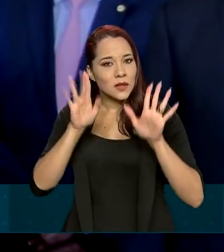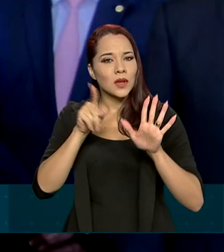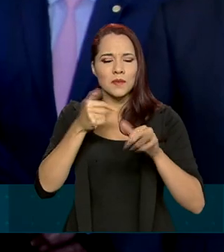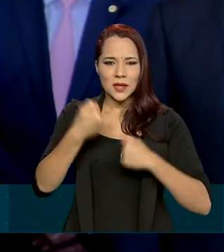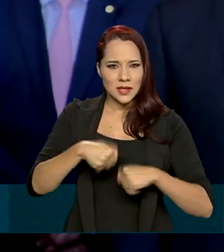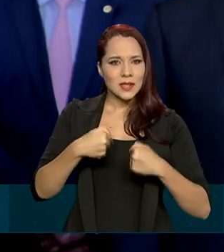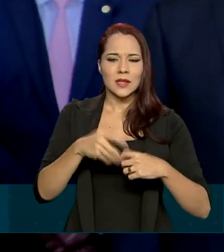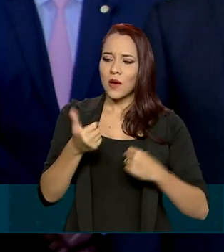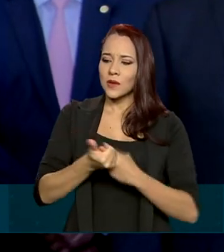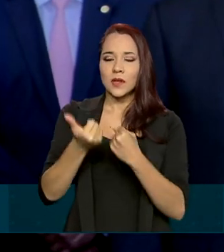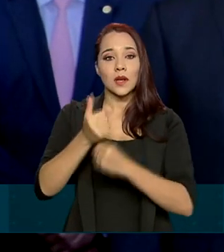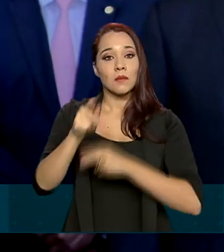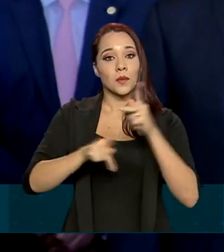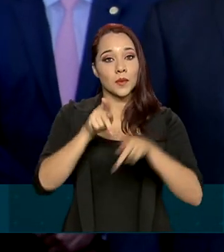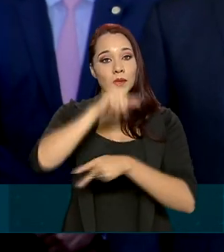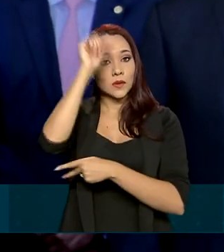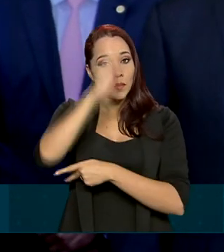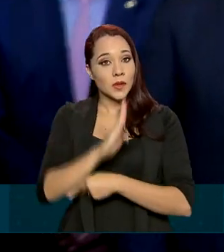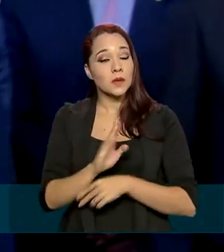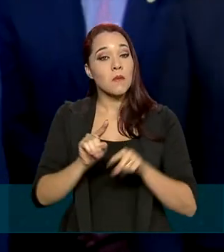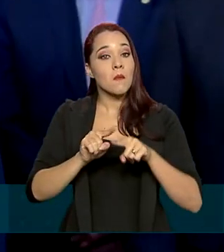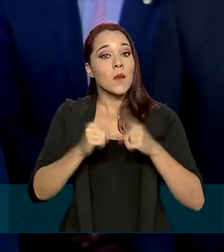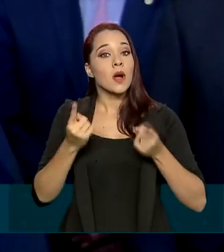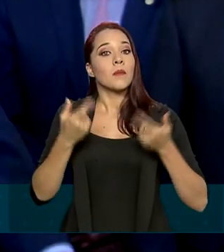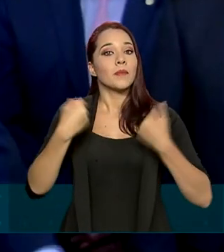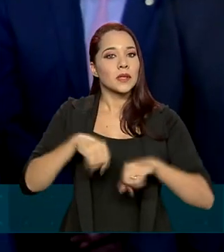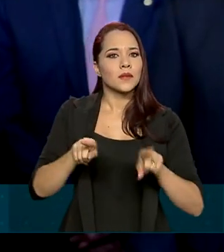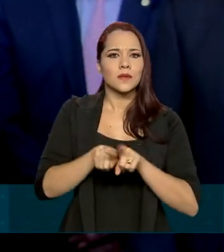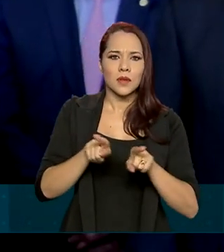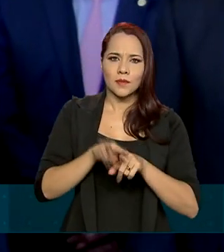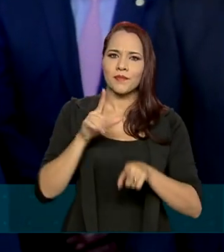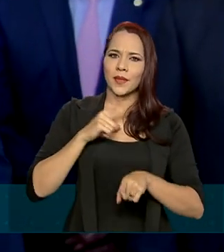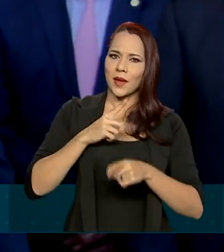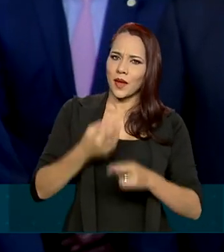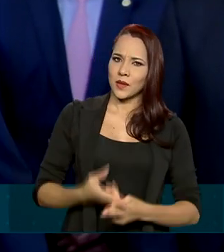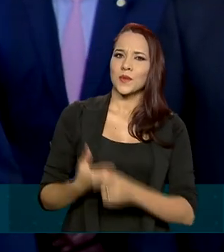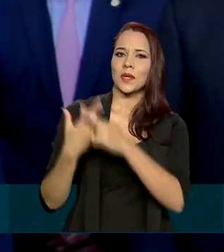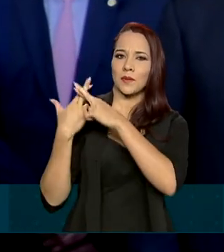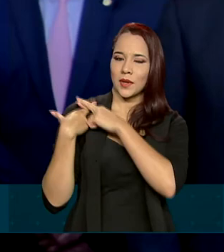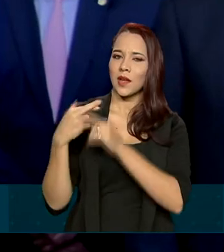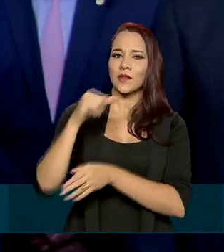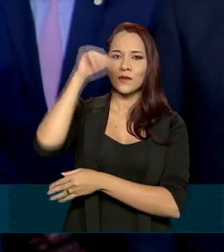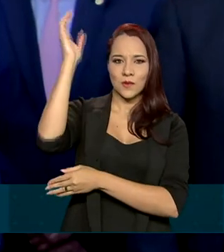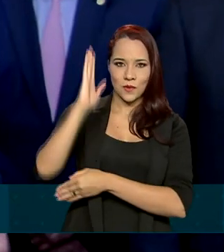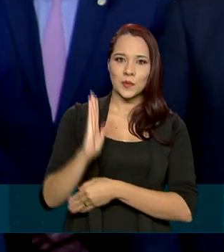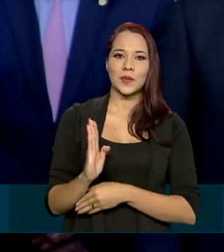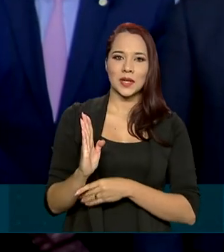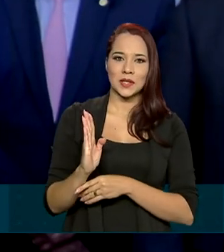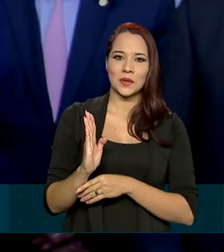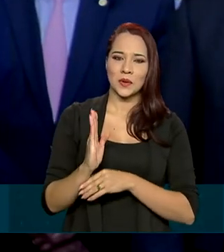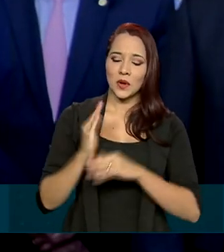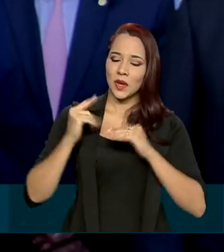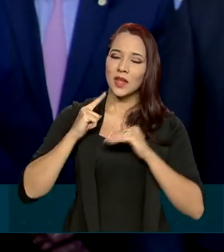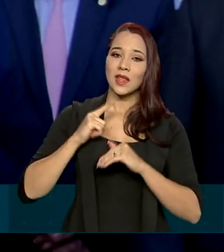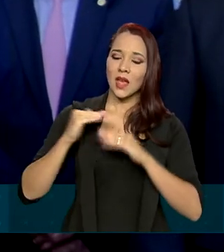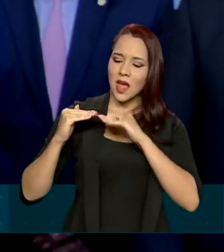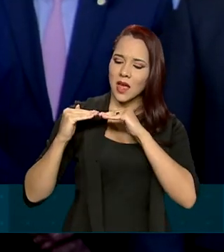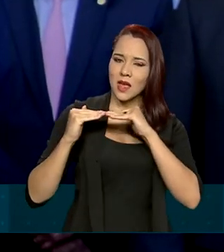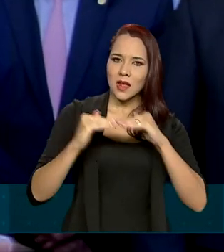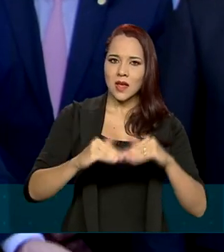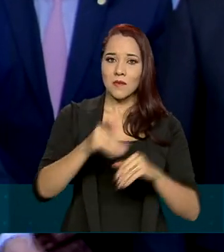e auxiliar a população brasileira, mas é preciso também dividir responsabilidade com o Brasil, com o equilíbrio